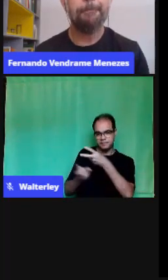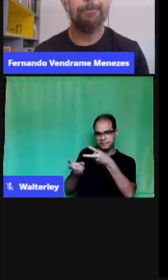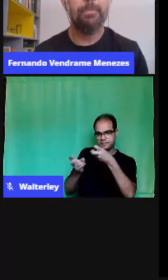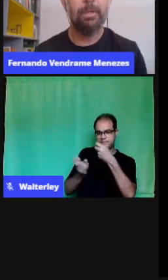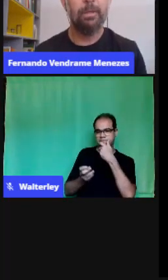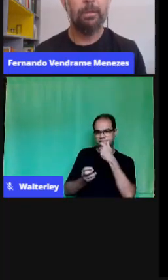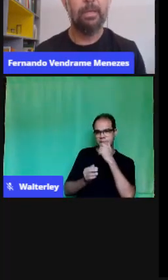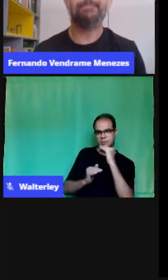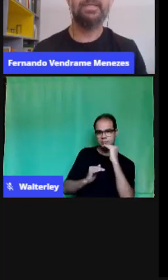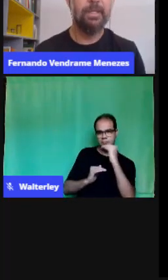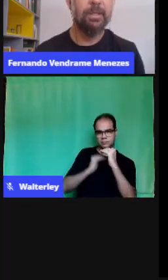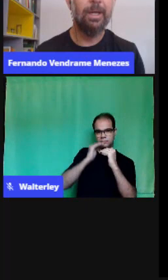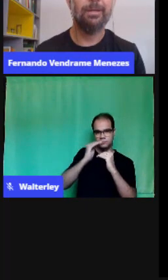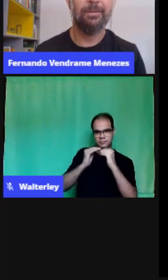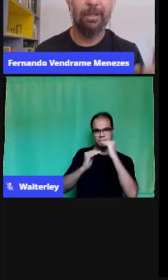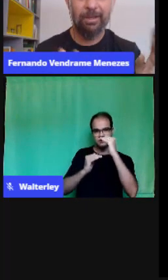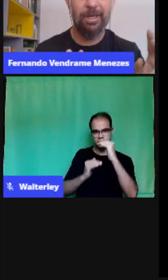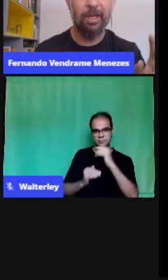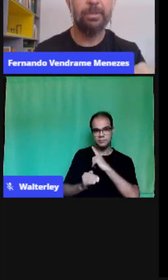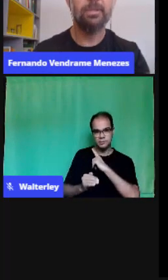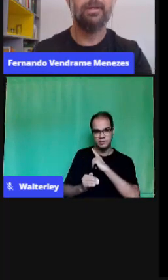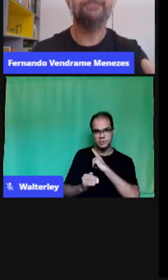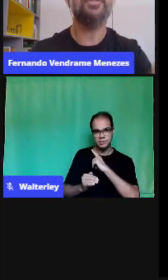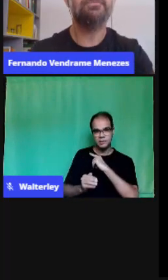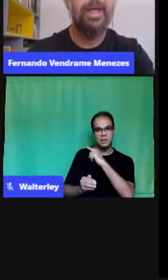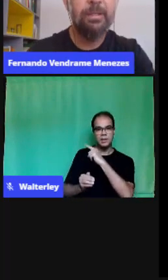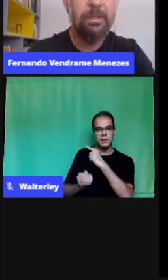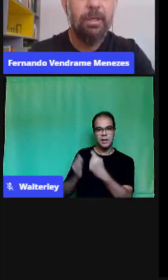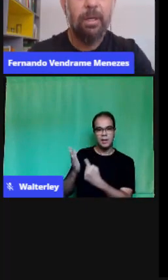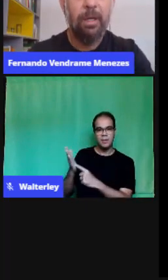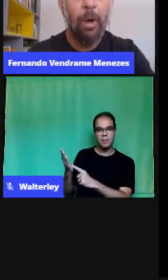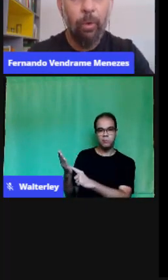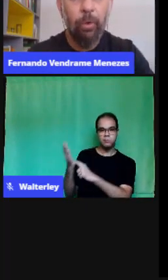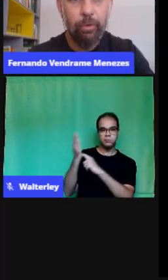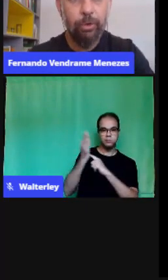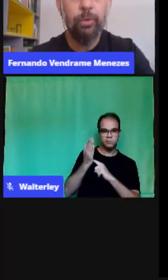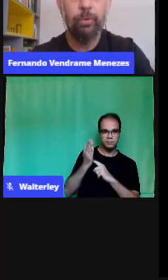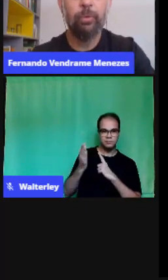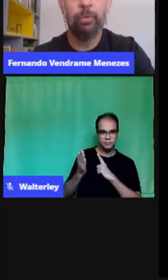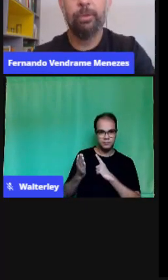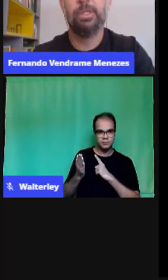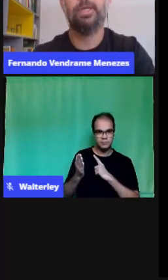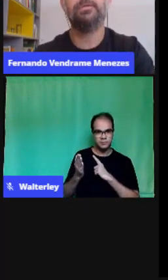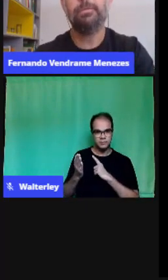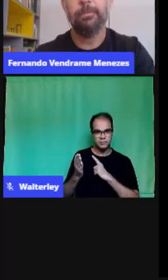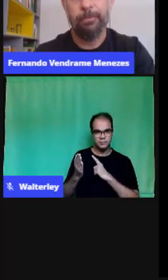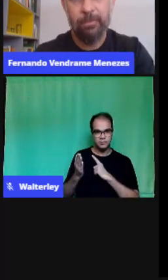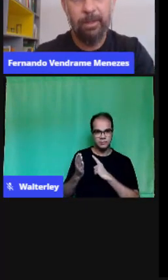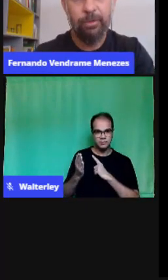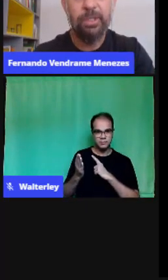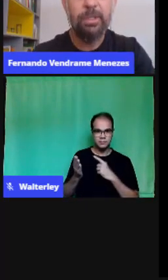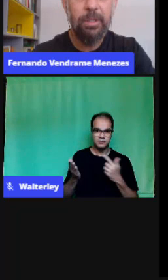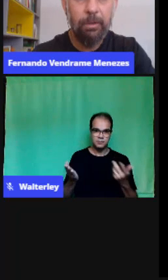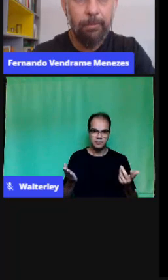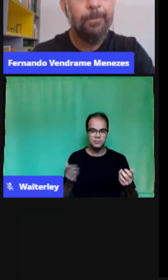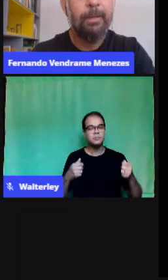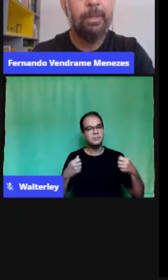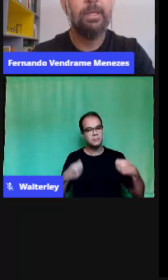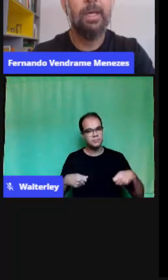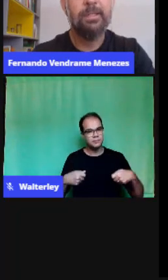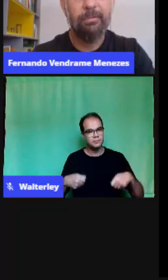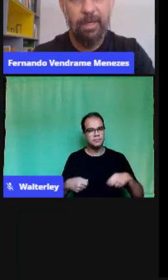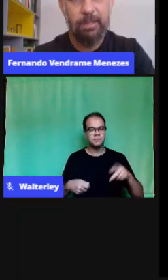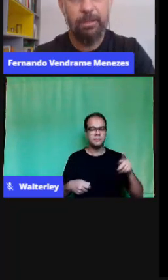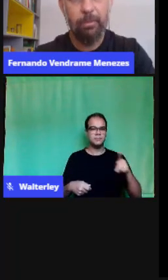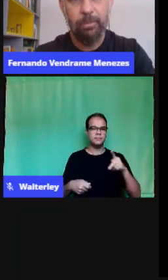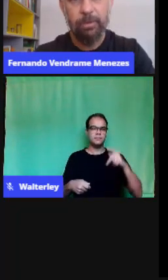também me apresentar, entre aspas, feedbacks ao longo de todo o processo, né, de ensino, para